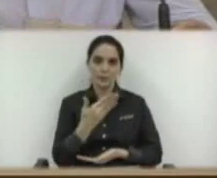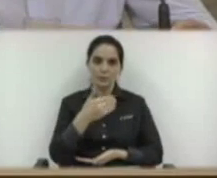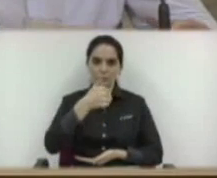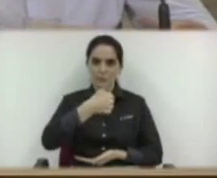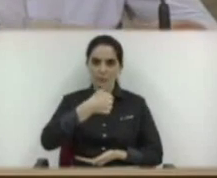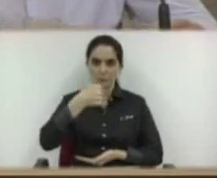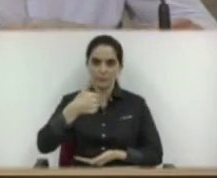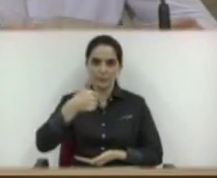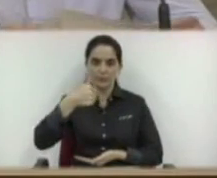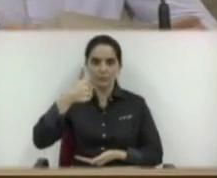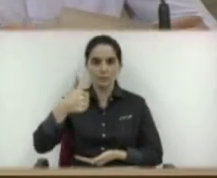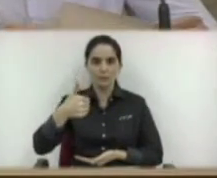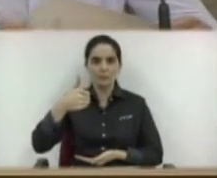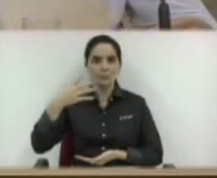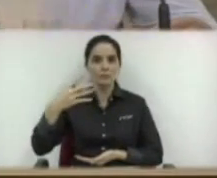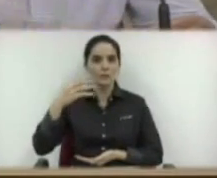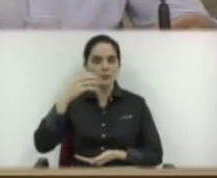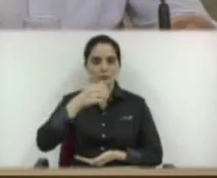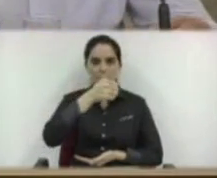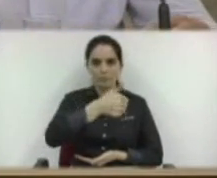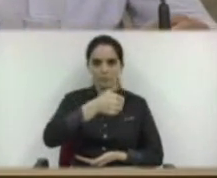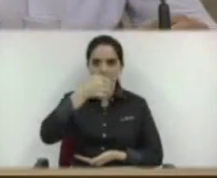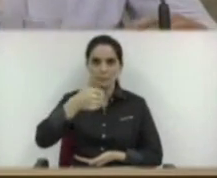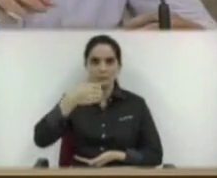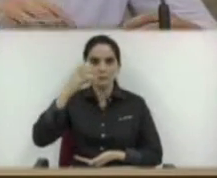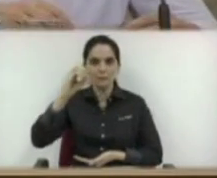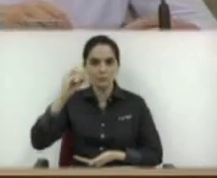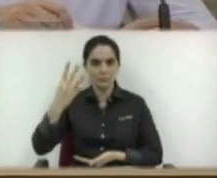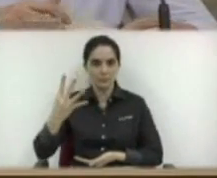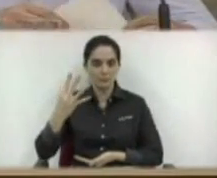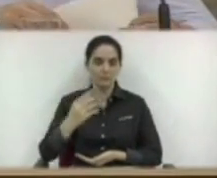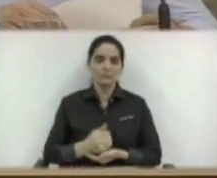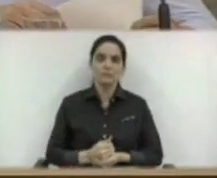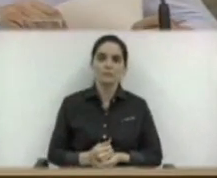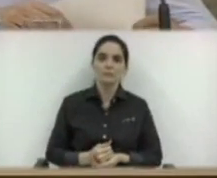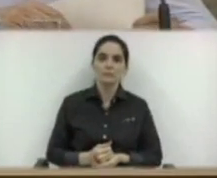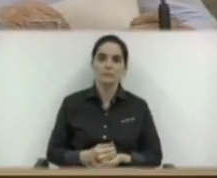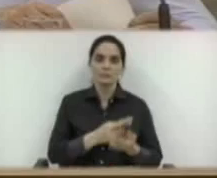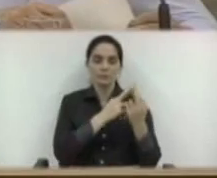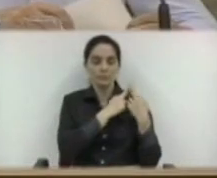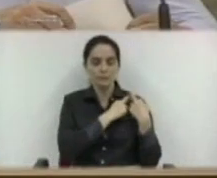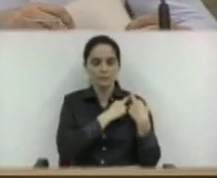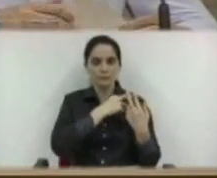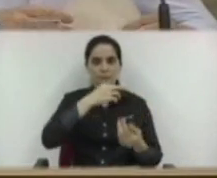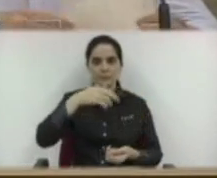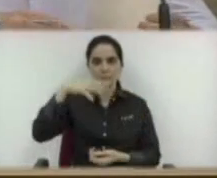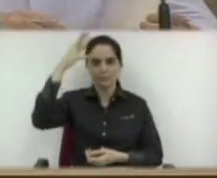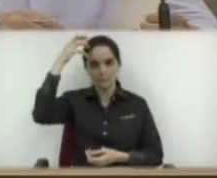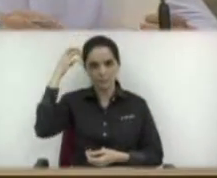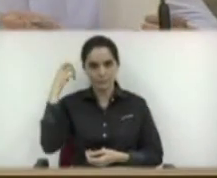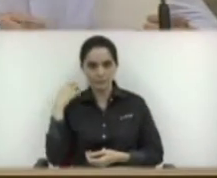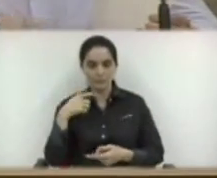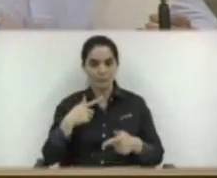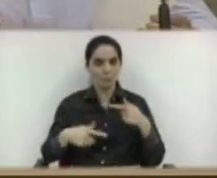Requerimento 1104, autora, vereadora Lubogo. Requerimento número 1104, em